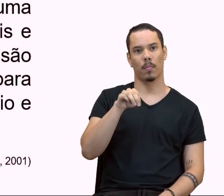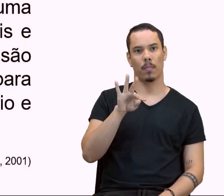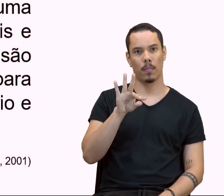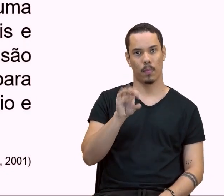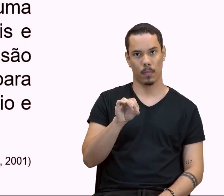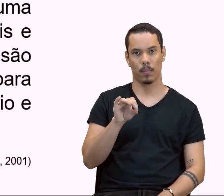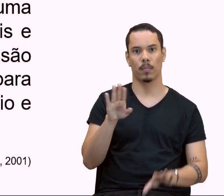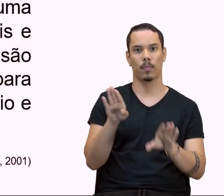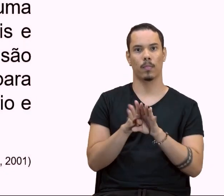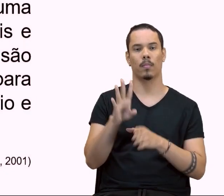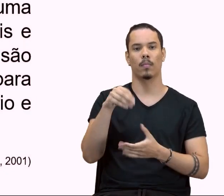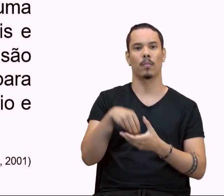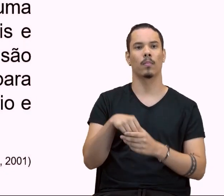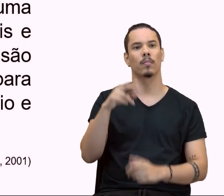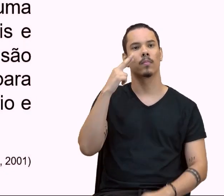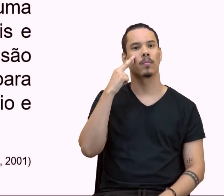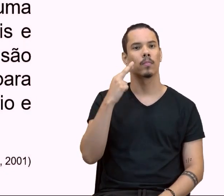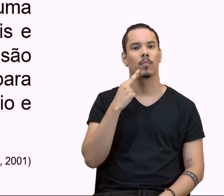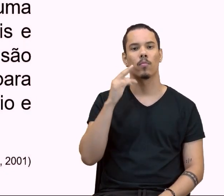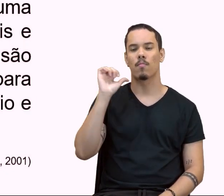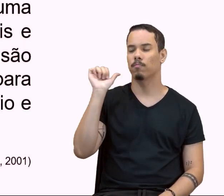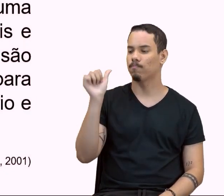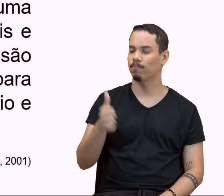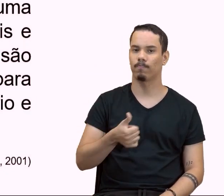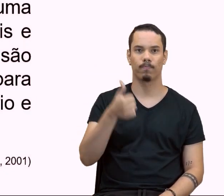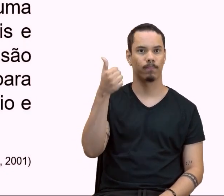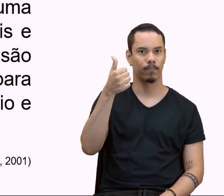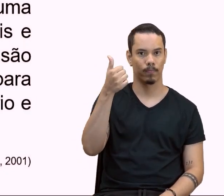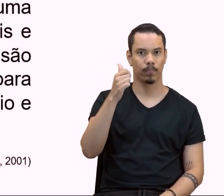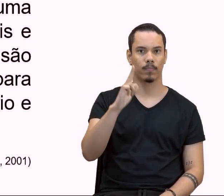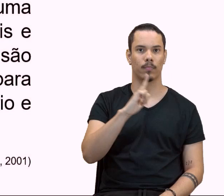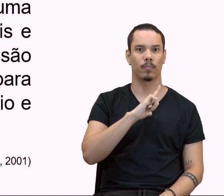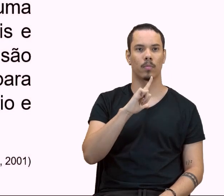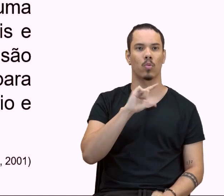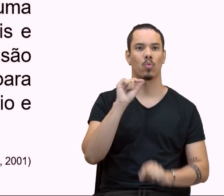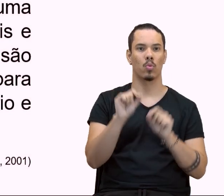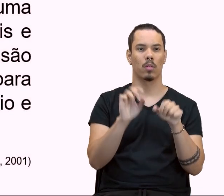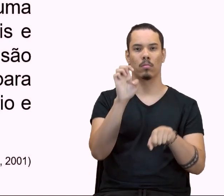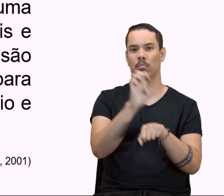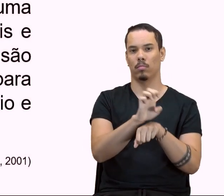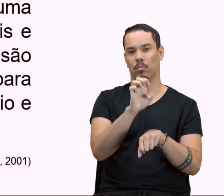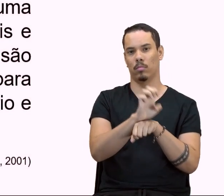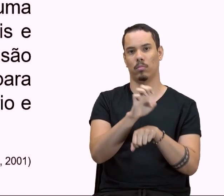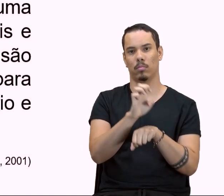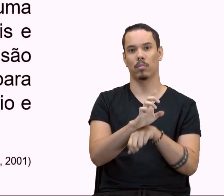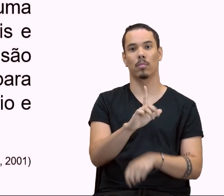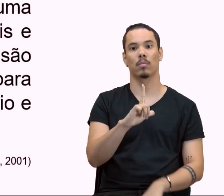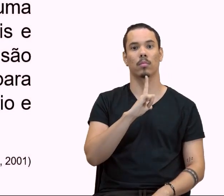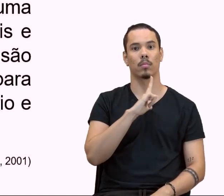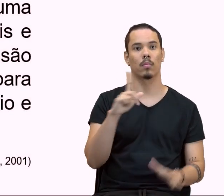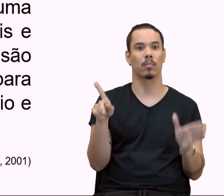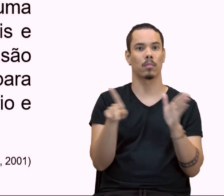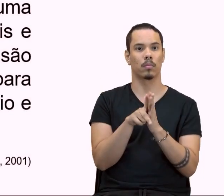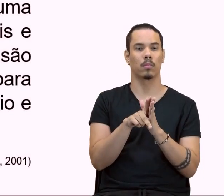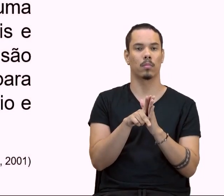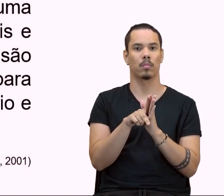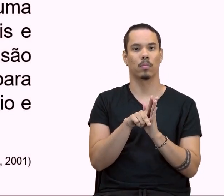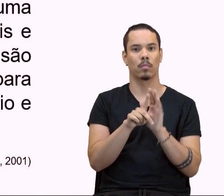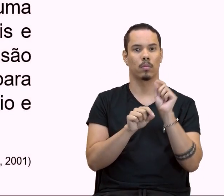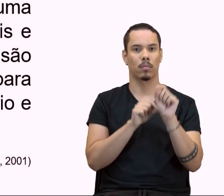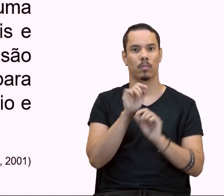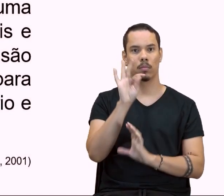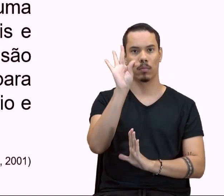ecológico de Rondônia foi o primeiro zoneamento estadual a ter parte de seu